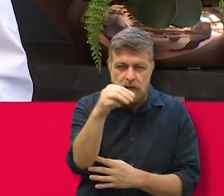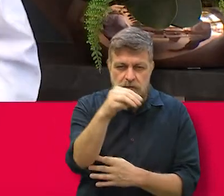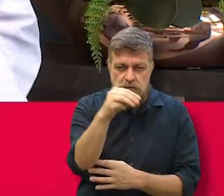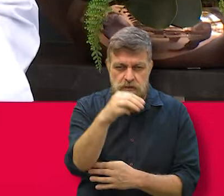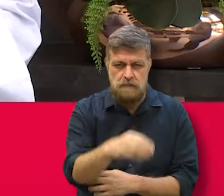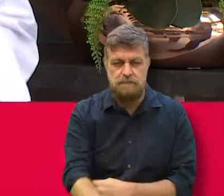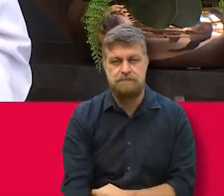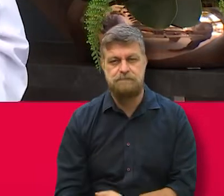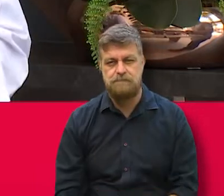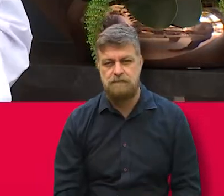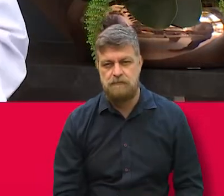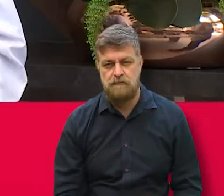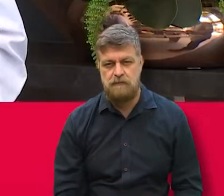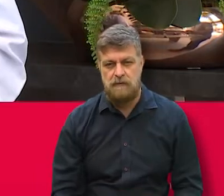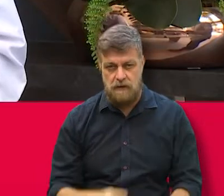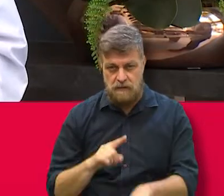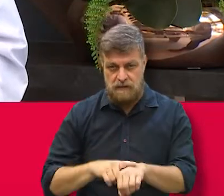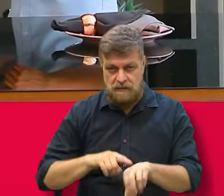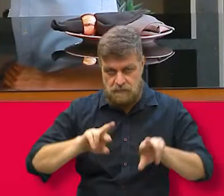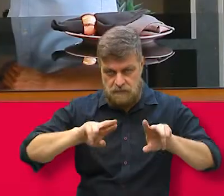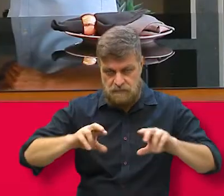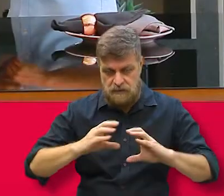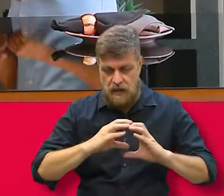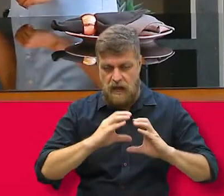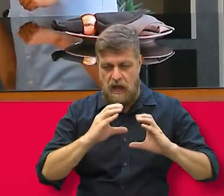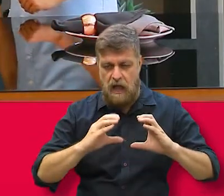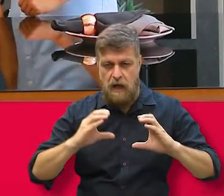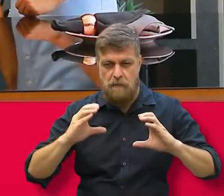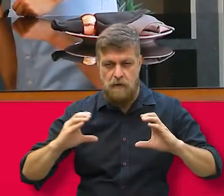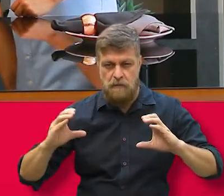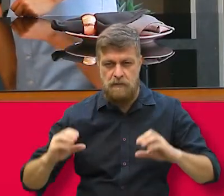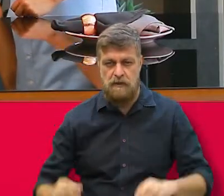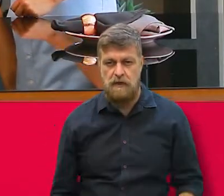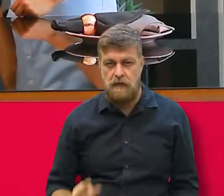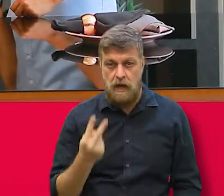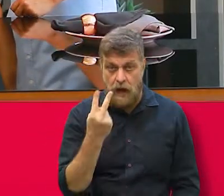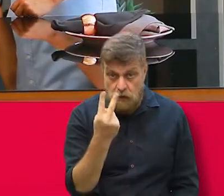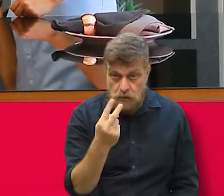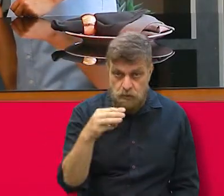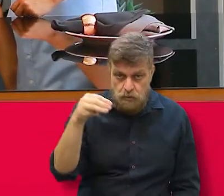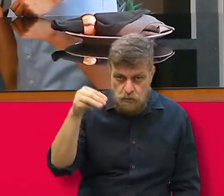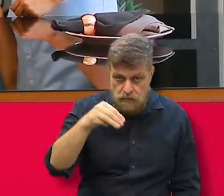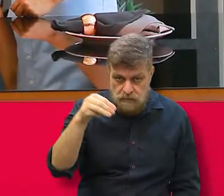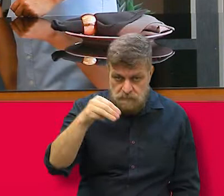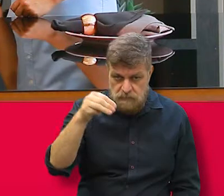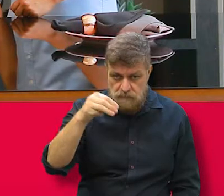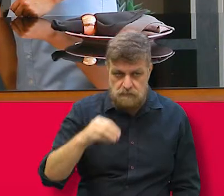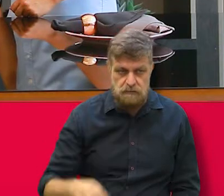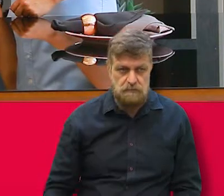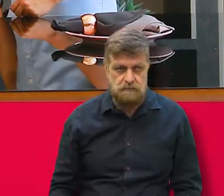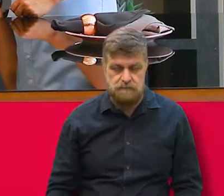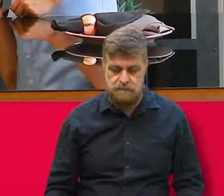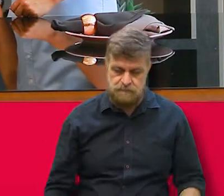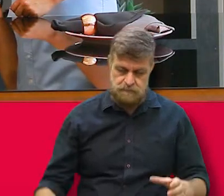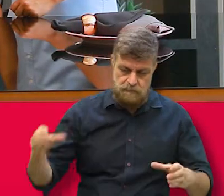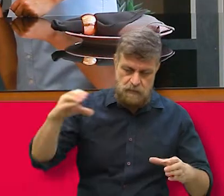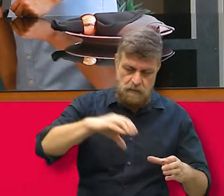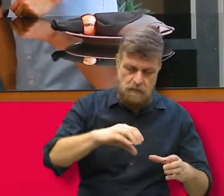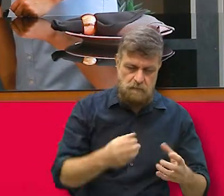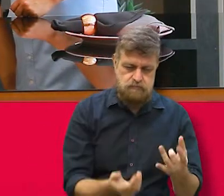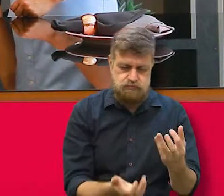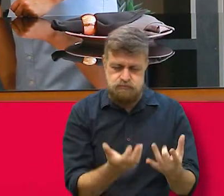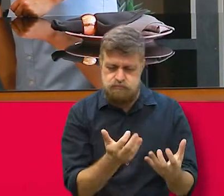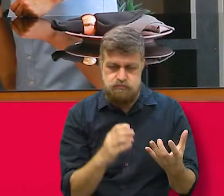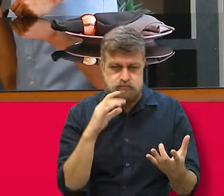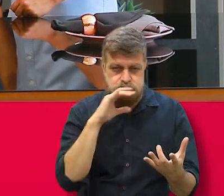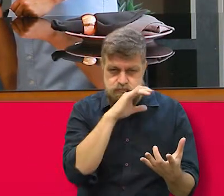minutinho. Cada um é um tempo. A abobrinha não precisa mais que 2 minutos, porque ela tá tão fininha.